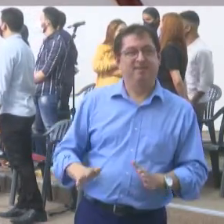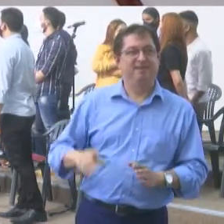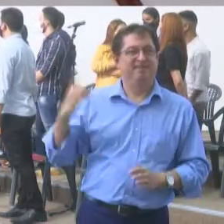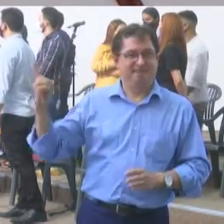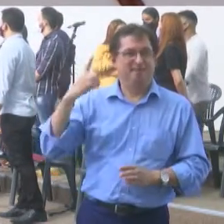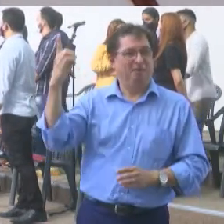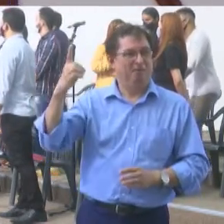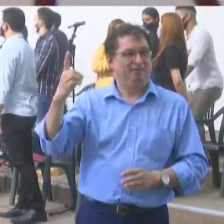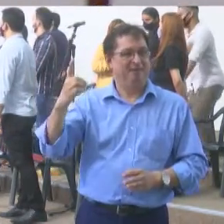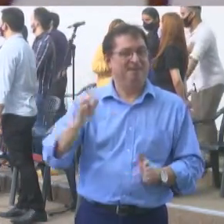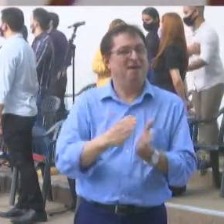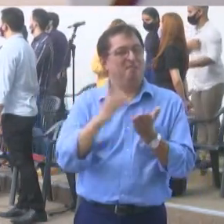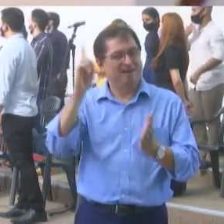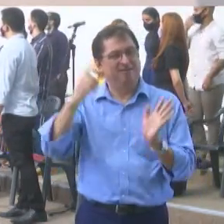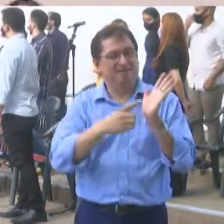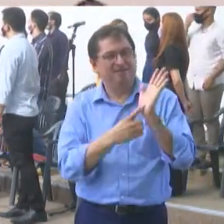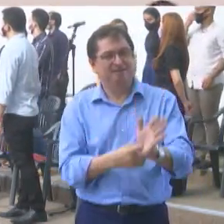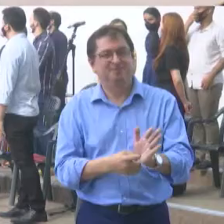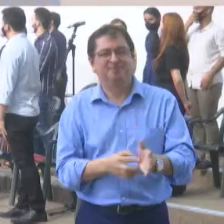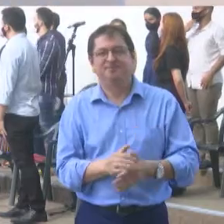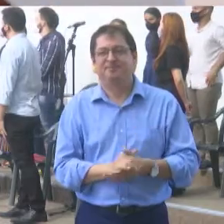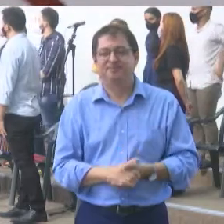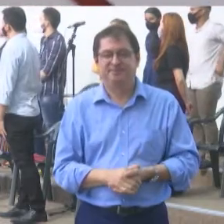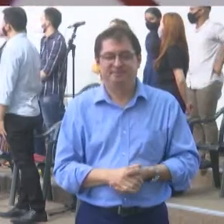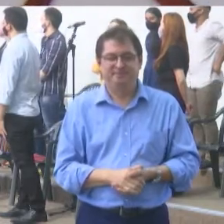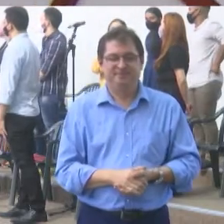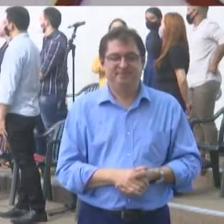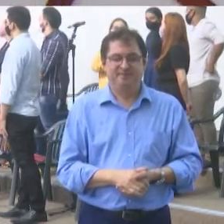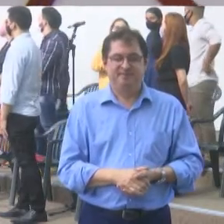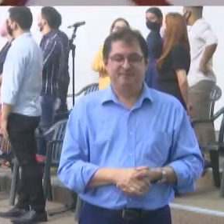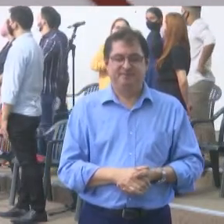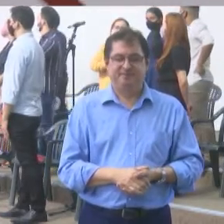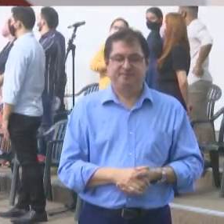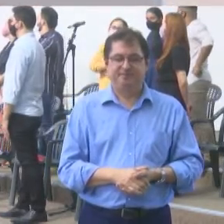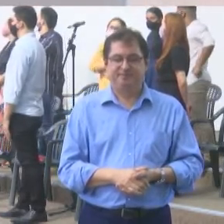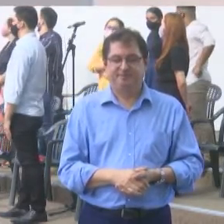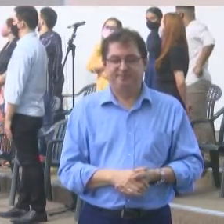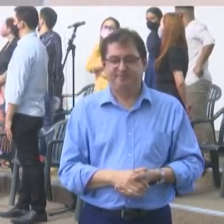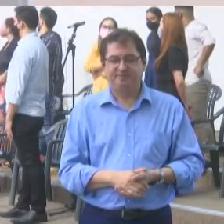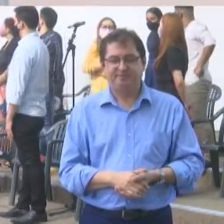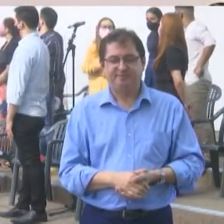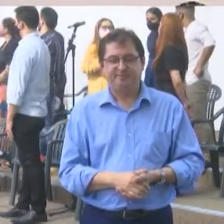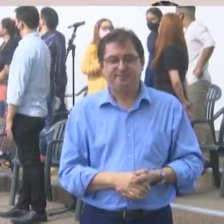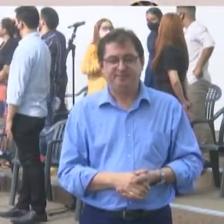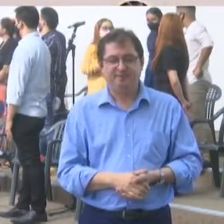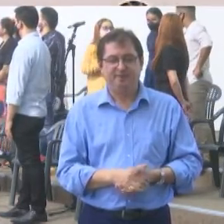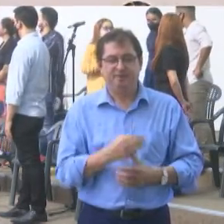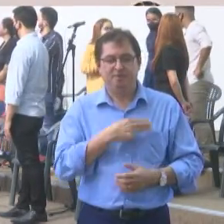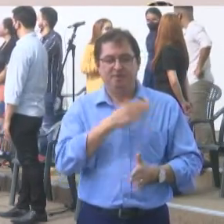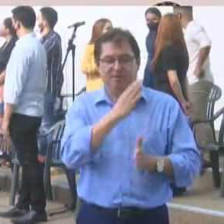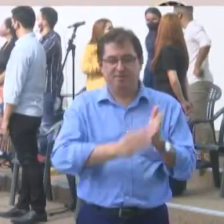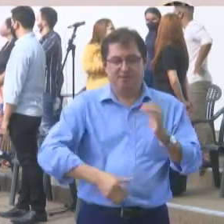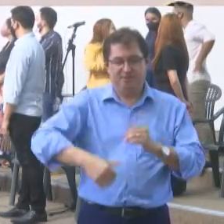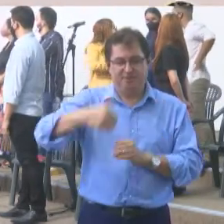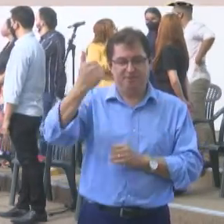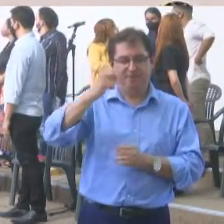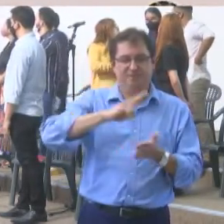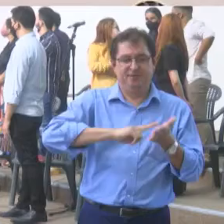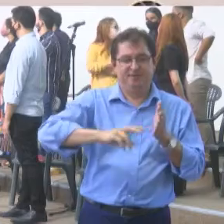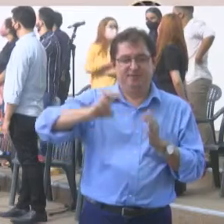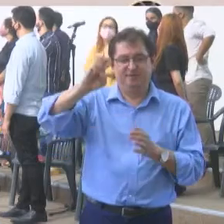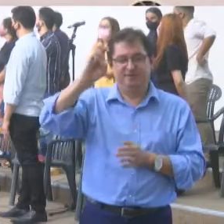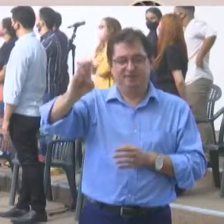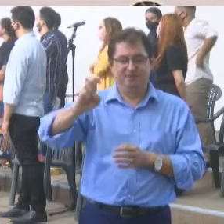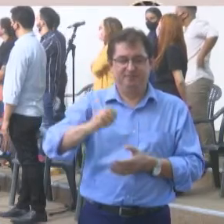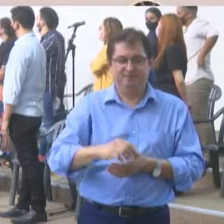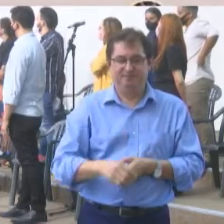terminar já. Tenho 20 segundos para terminar meu tempo aqui. Estou terminando. Mateus capítulo 1, versículo 5. Bota na tela